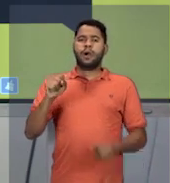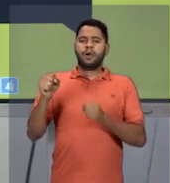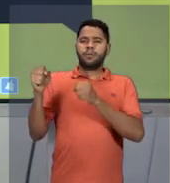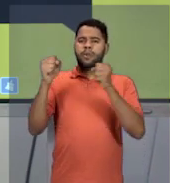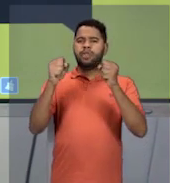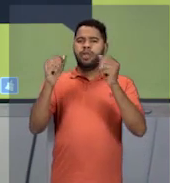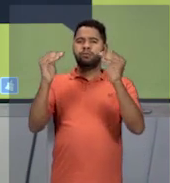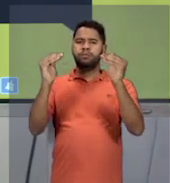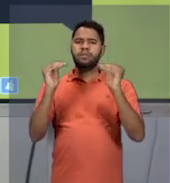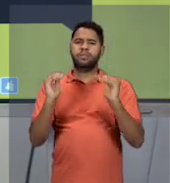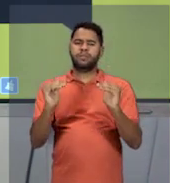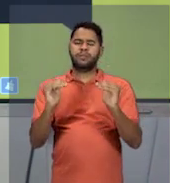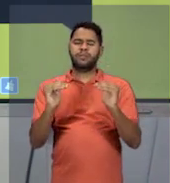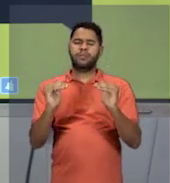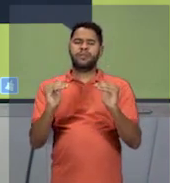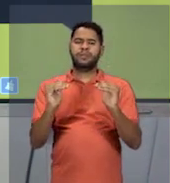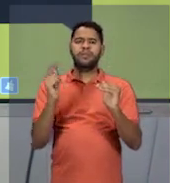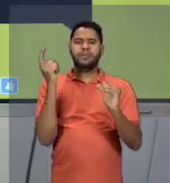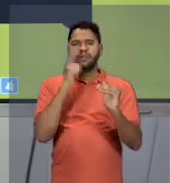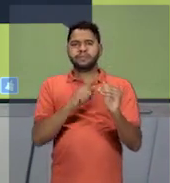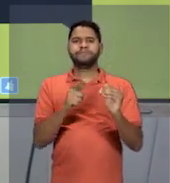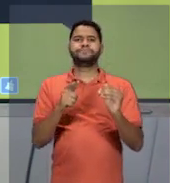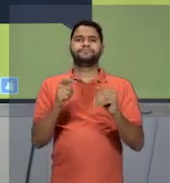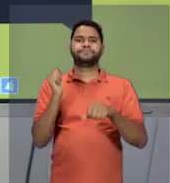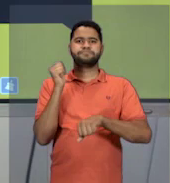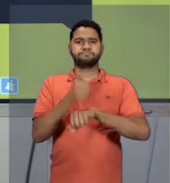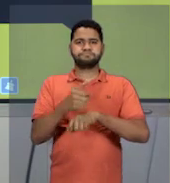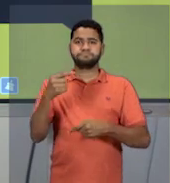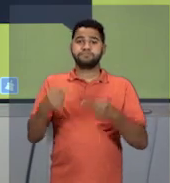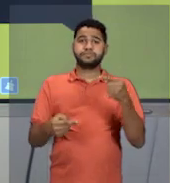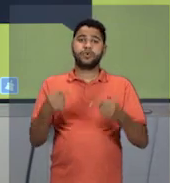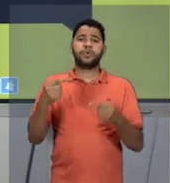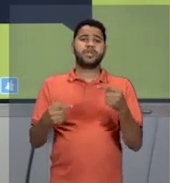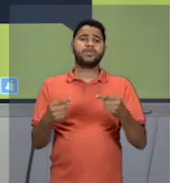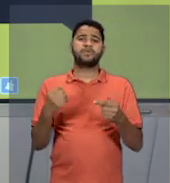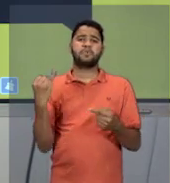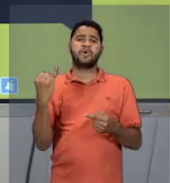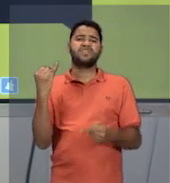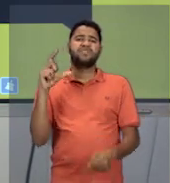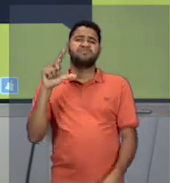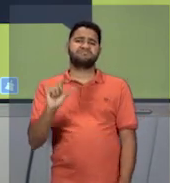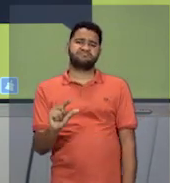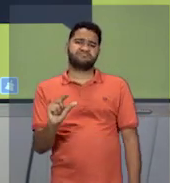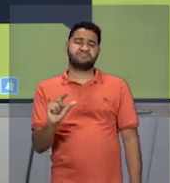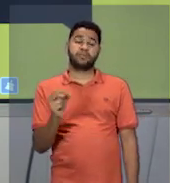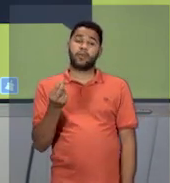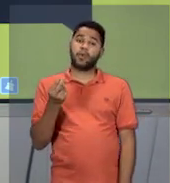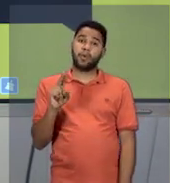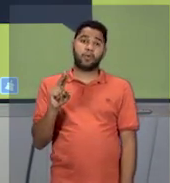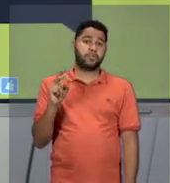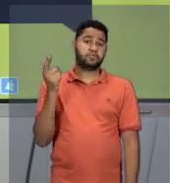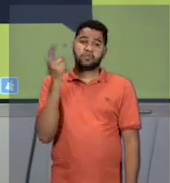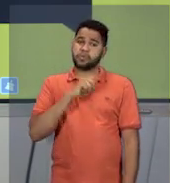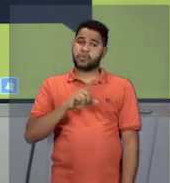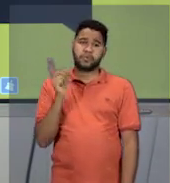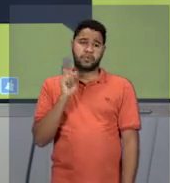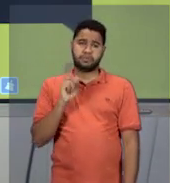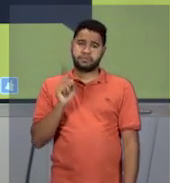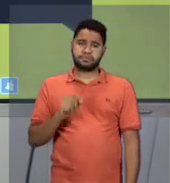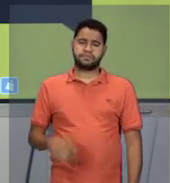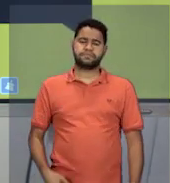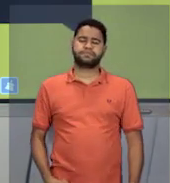os chapetones. Eles conseguiam assumir cargos políticos de menor importância, ou às vezes nem conseguiam assumir